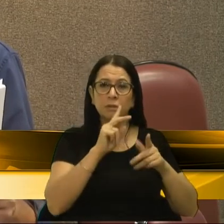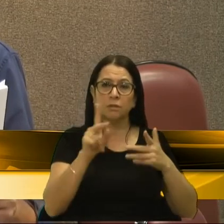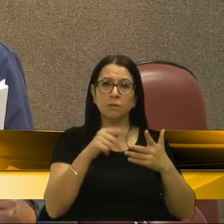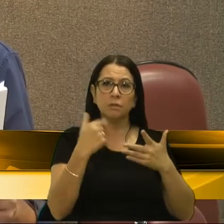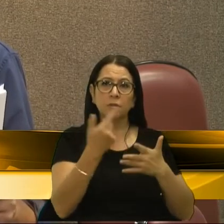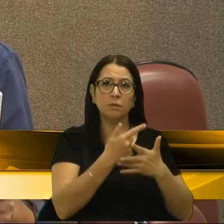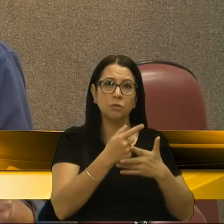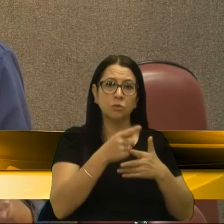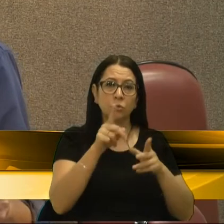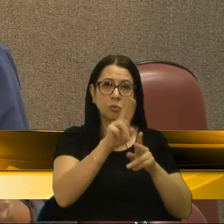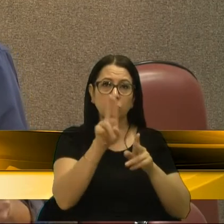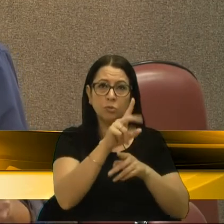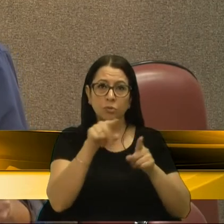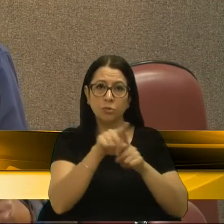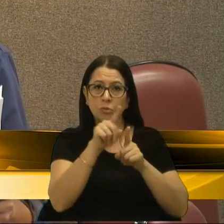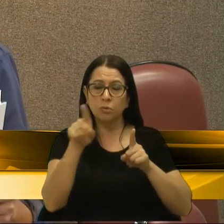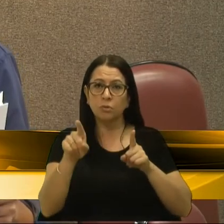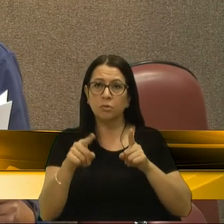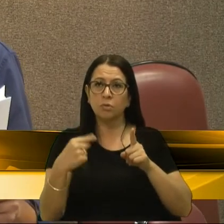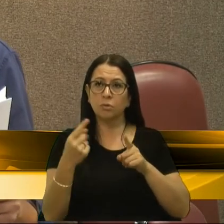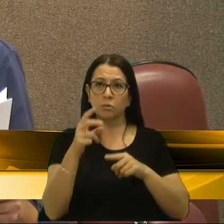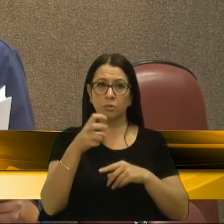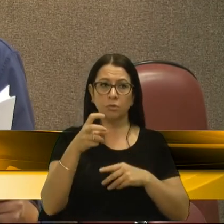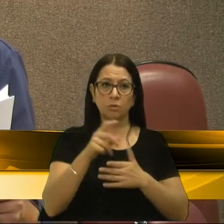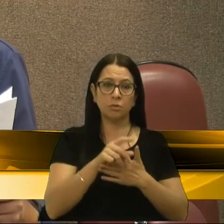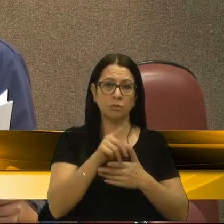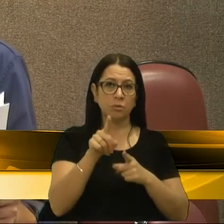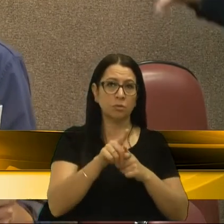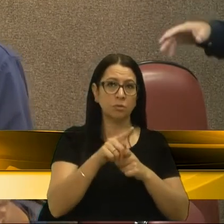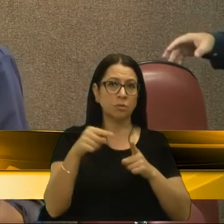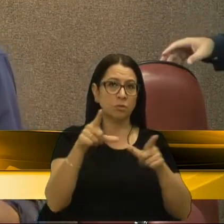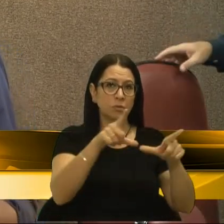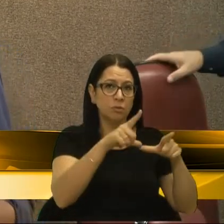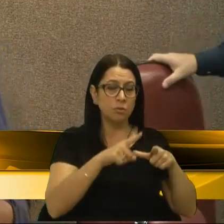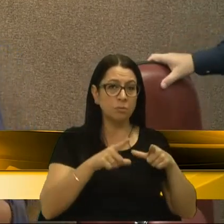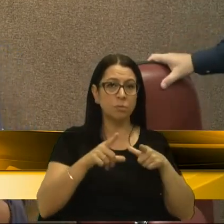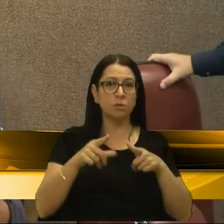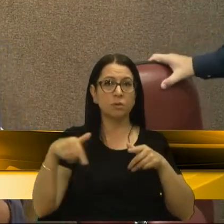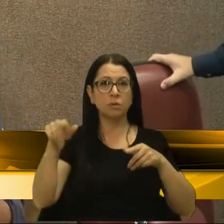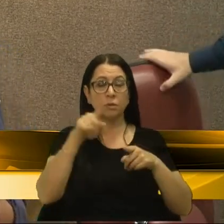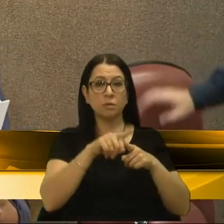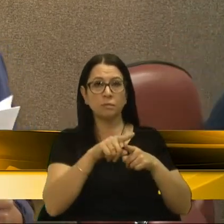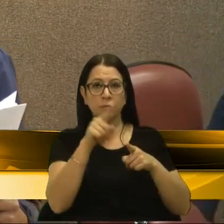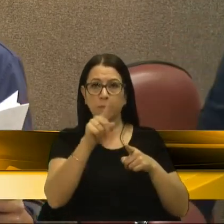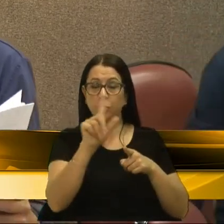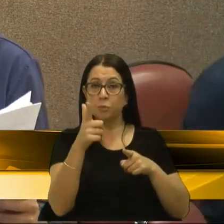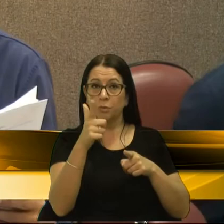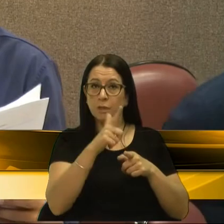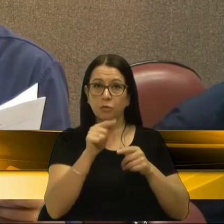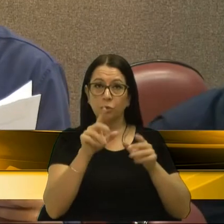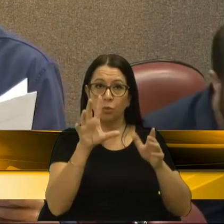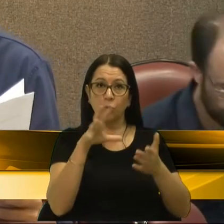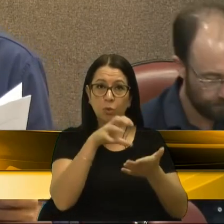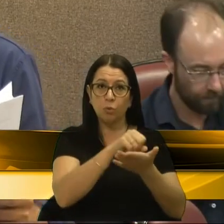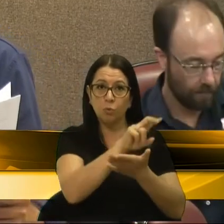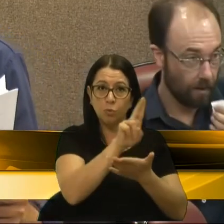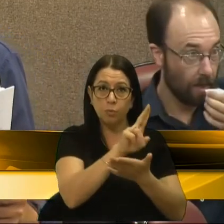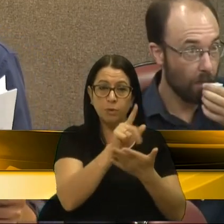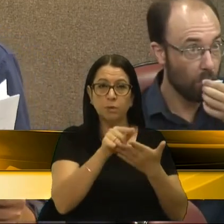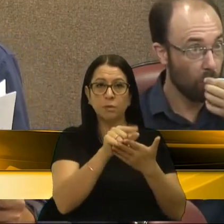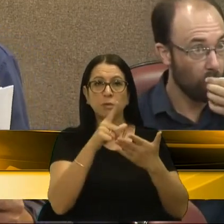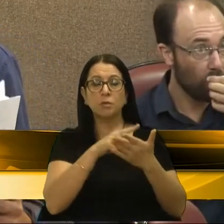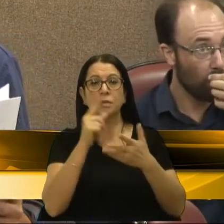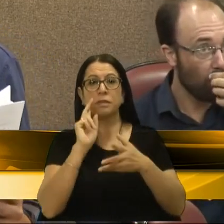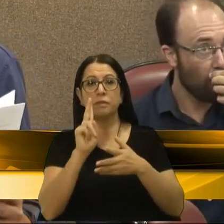sendo utilizados em sua totalidade? 5. Há espaço físico locado que não esteja ocupado? 6. O